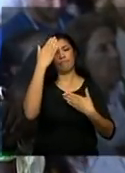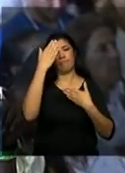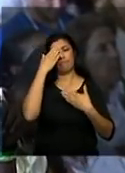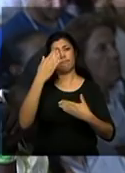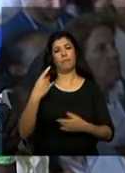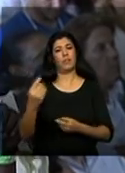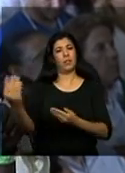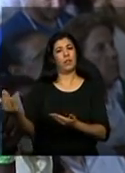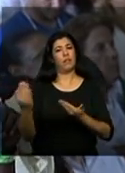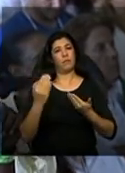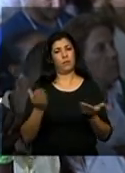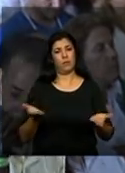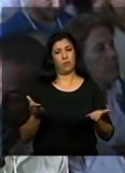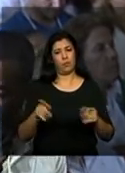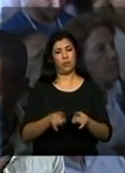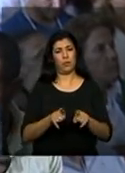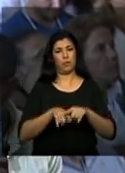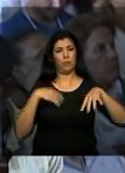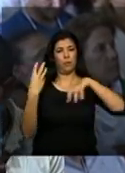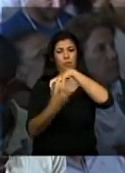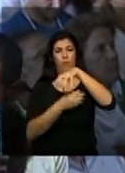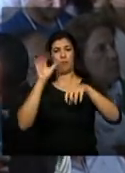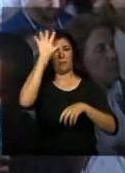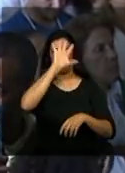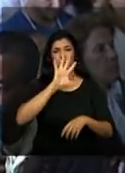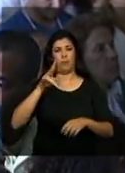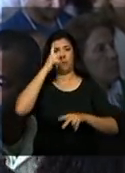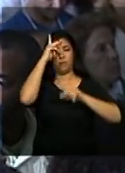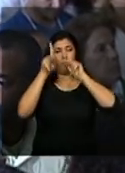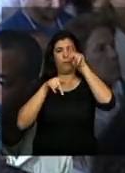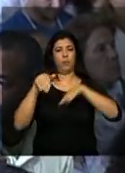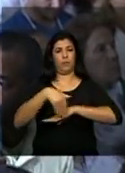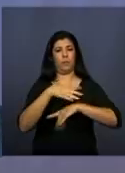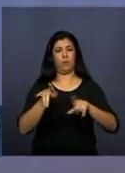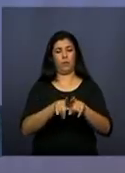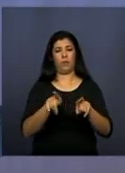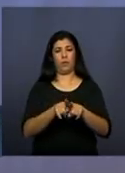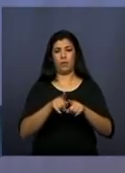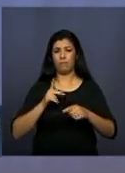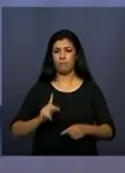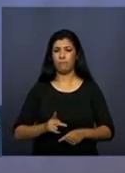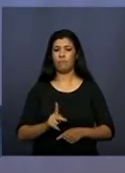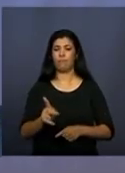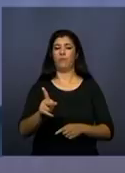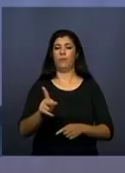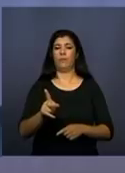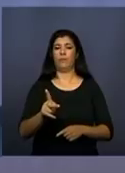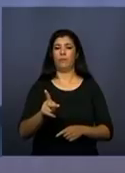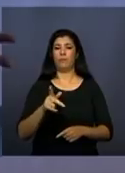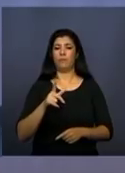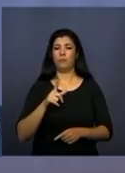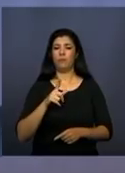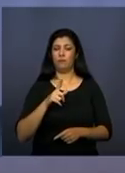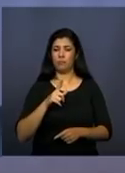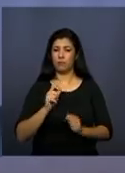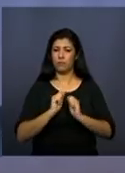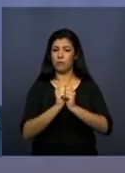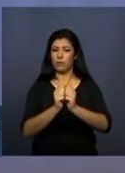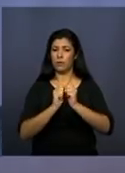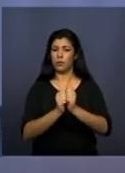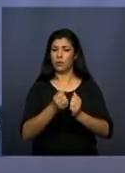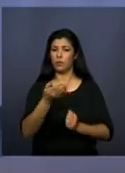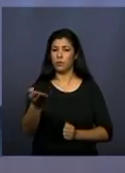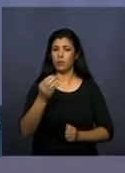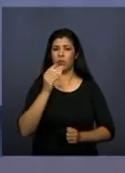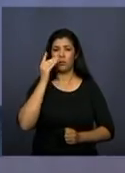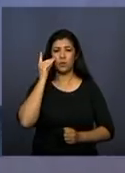A vinda e dizer que o Movimento Nacional de População de Rua, né, estará sempre, né, junto com a